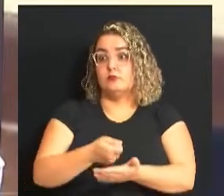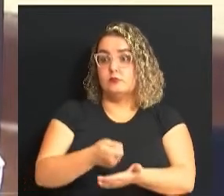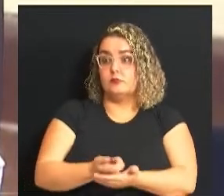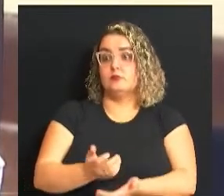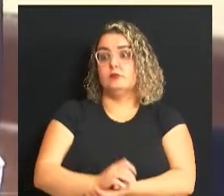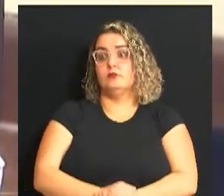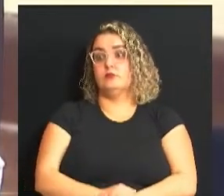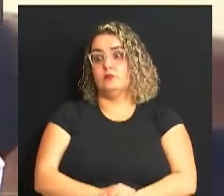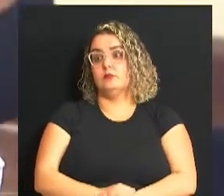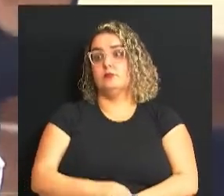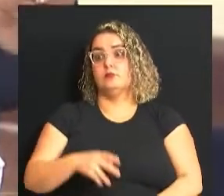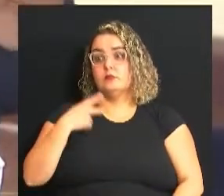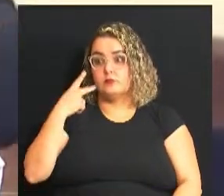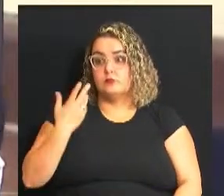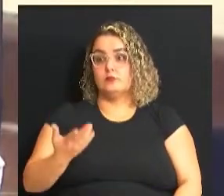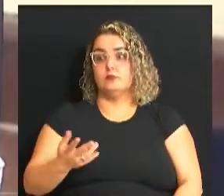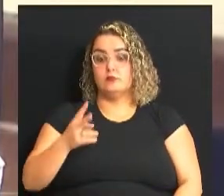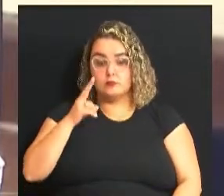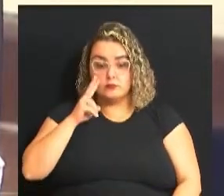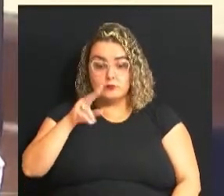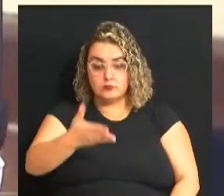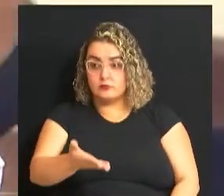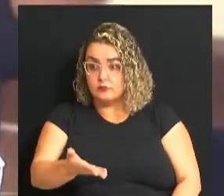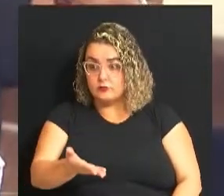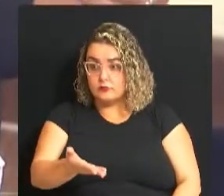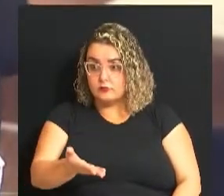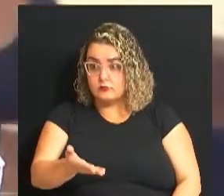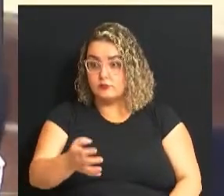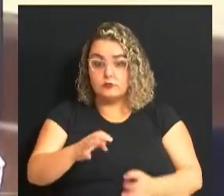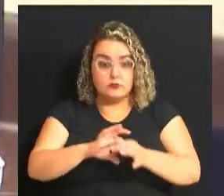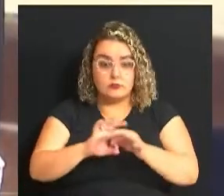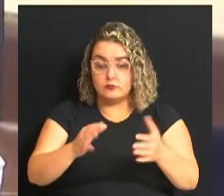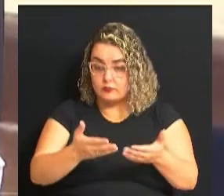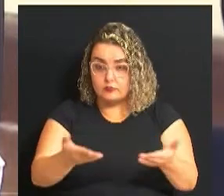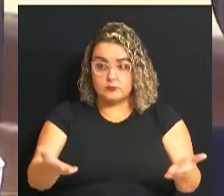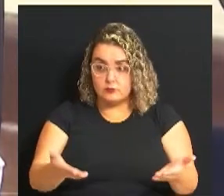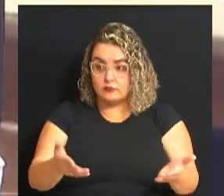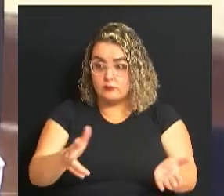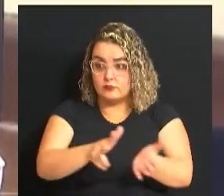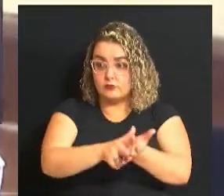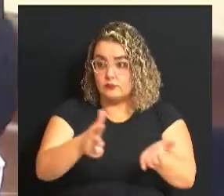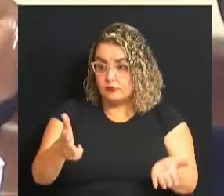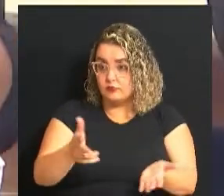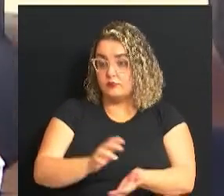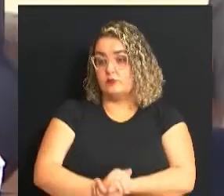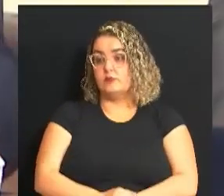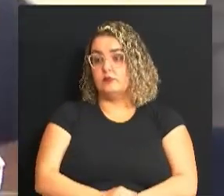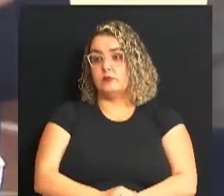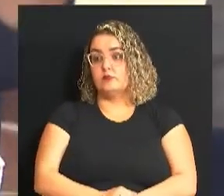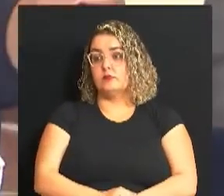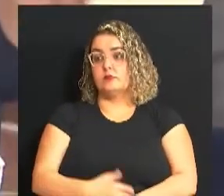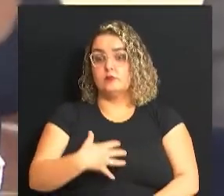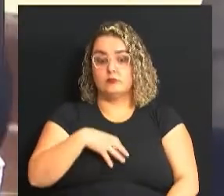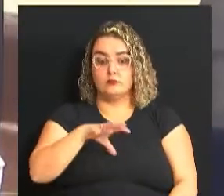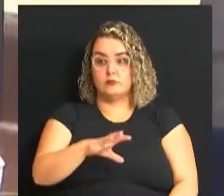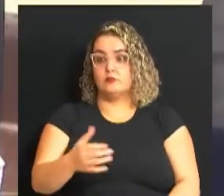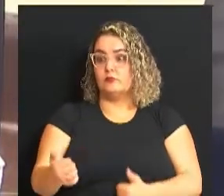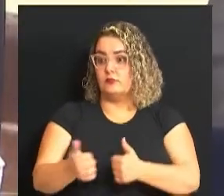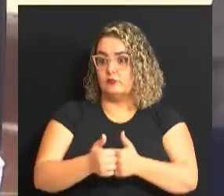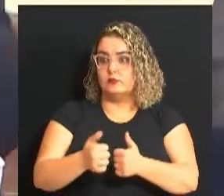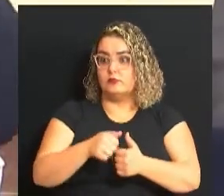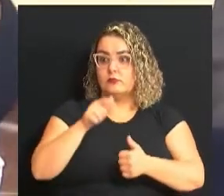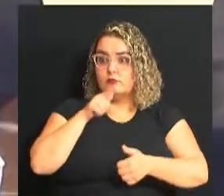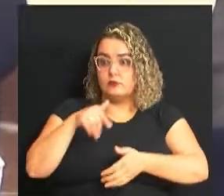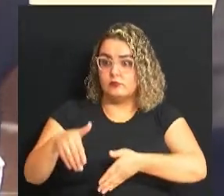quem é vereador. Olha, vocês estão vendo isso e estão deixando regularizar nessas condições, próximo